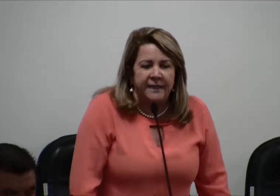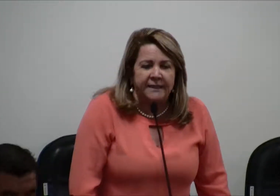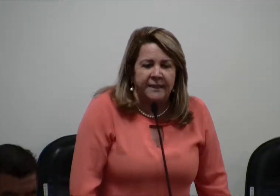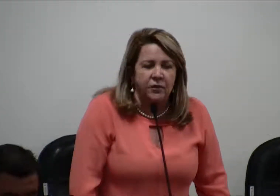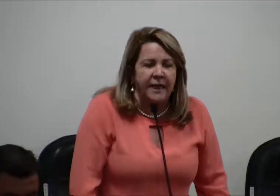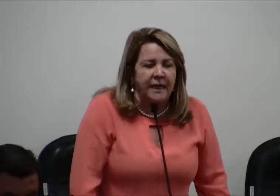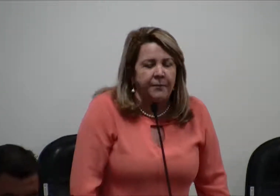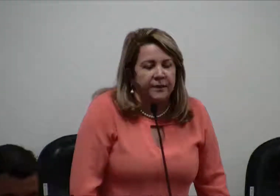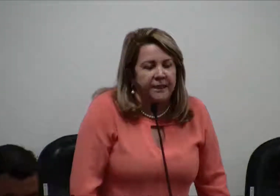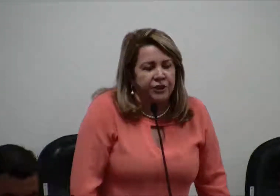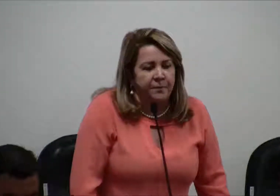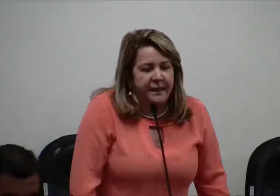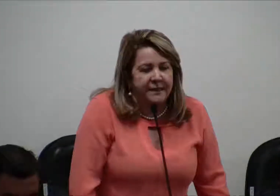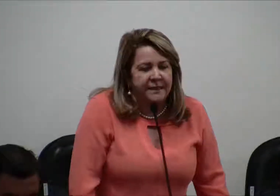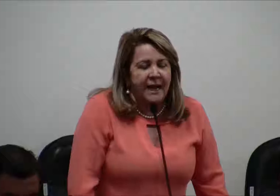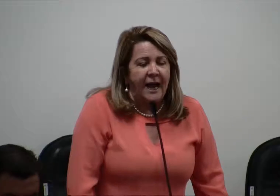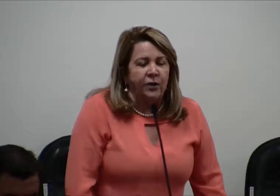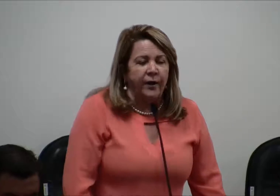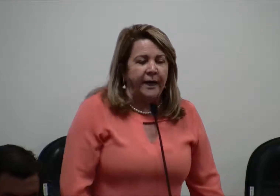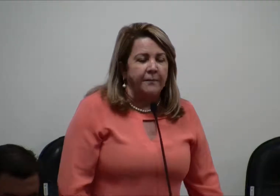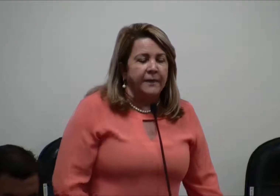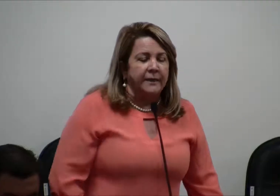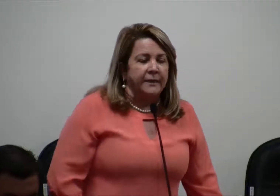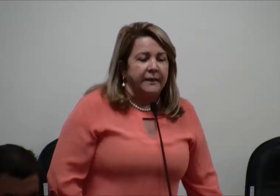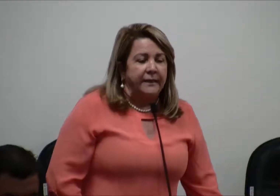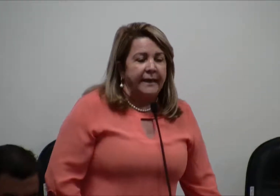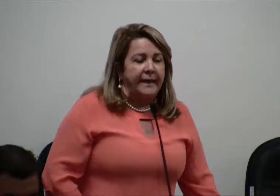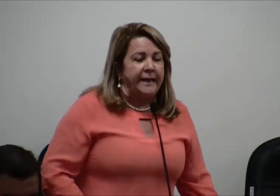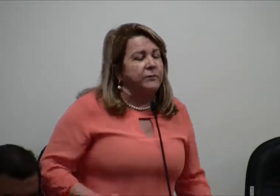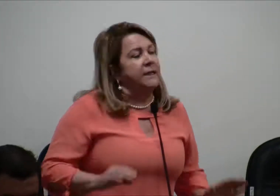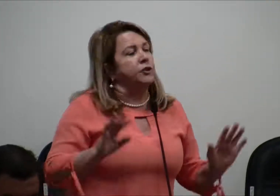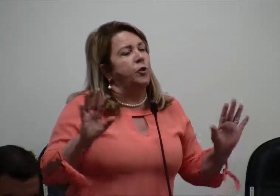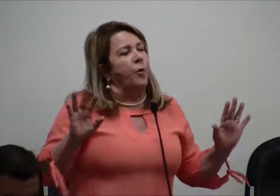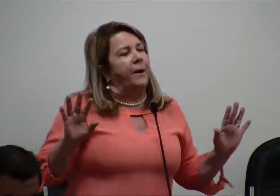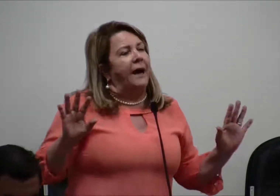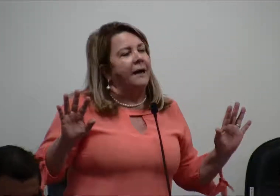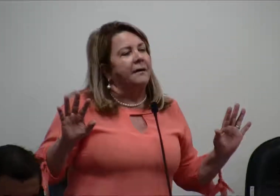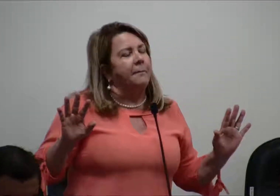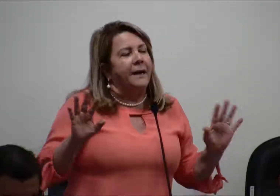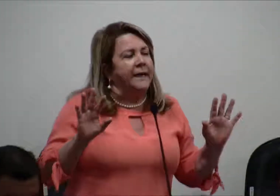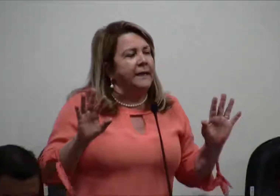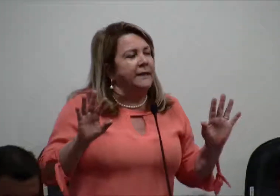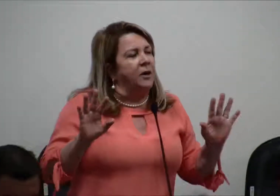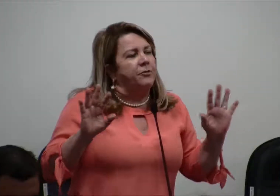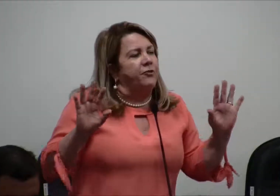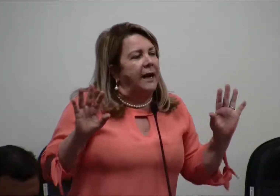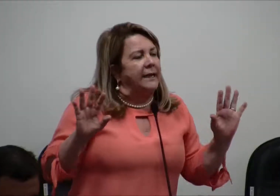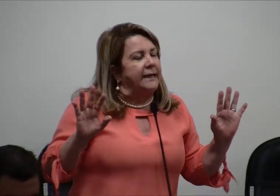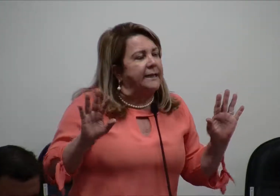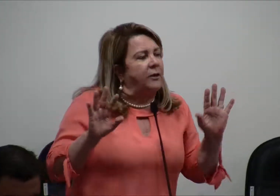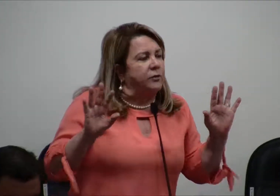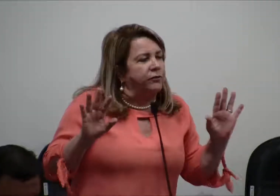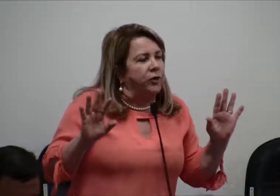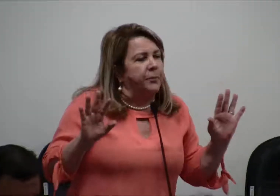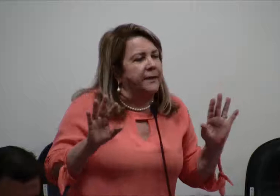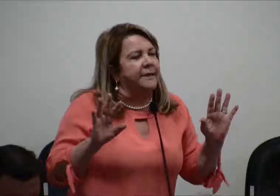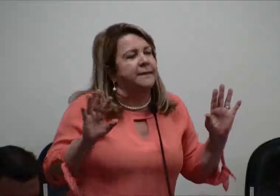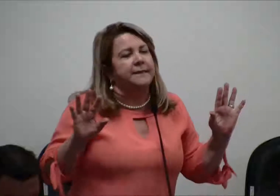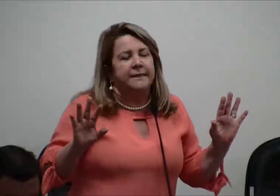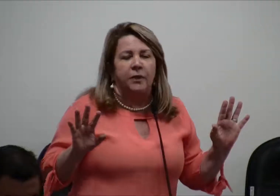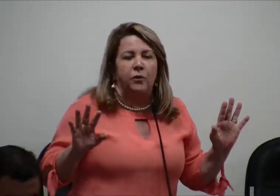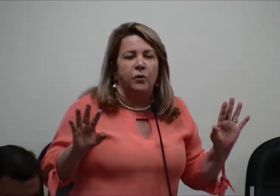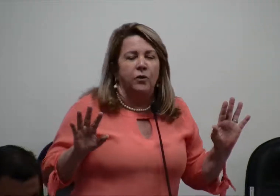a vacinação, ela é importante demais. Agora, não tem desculpa. Mãe, não me fale que não foi